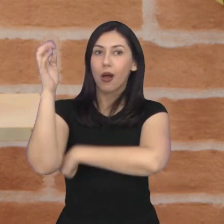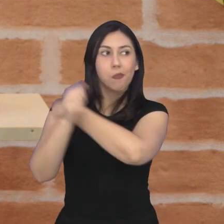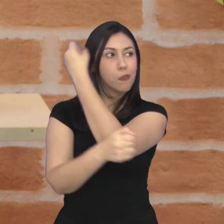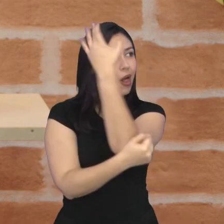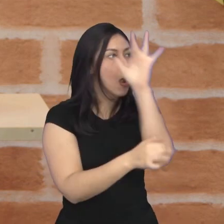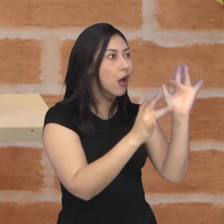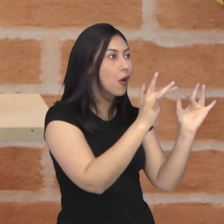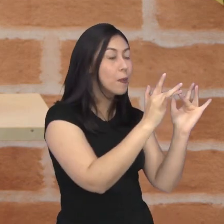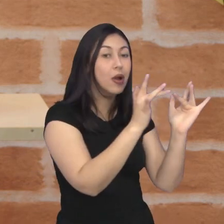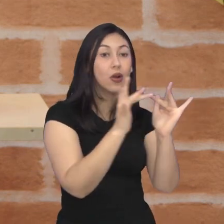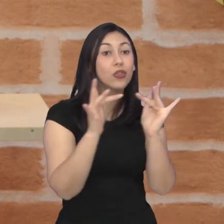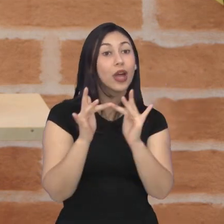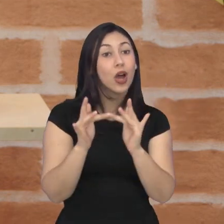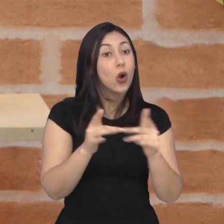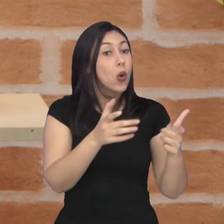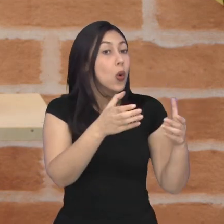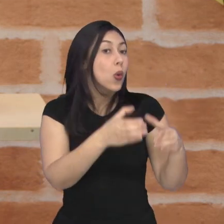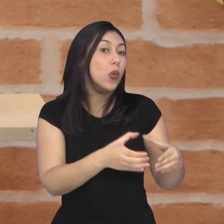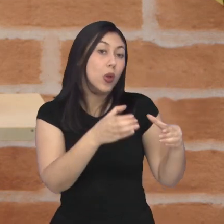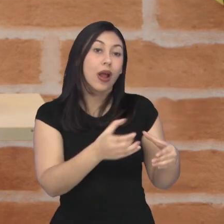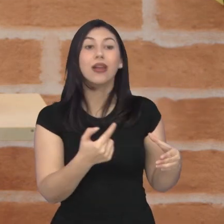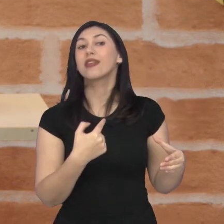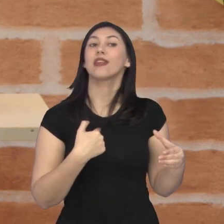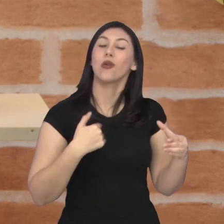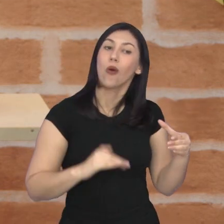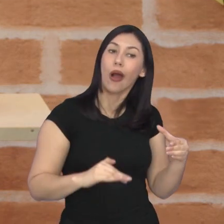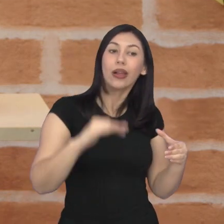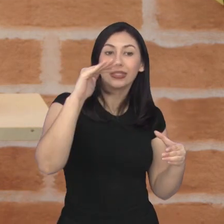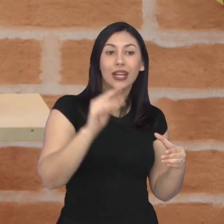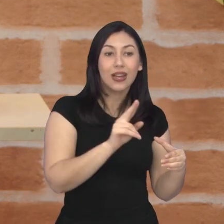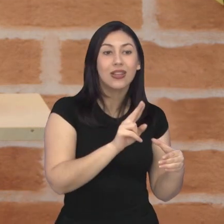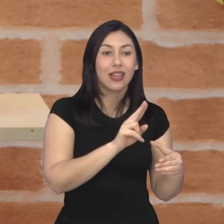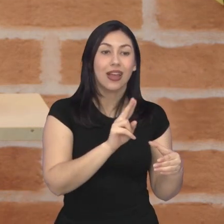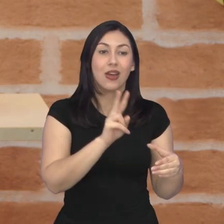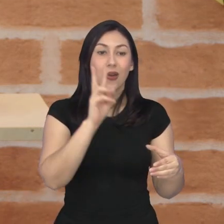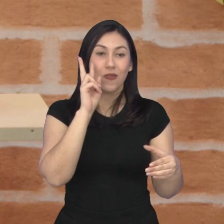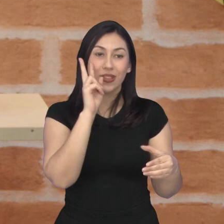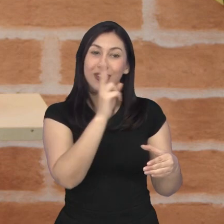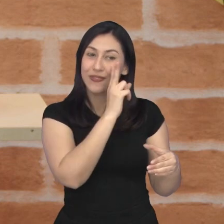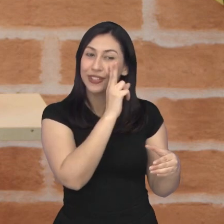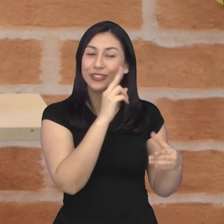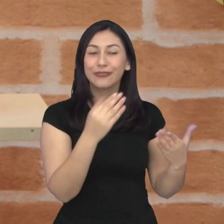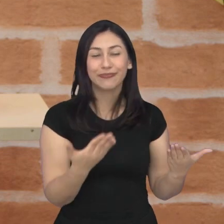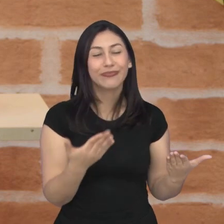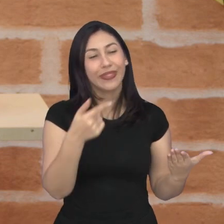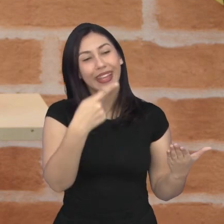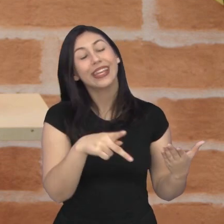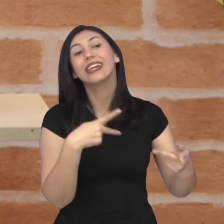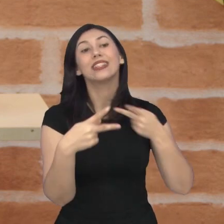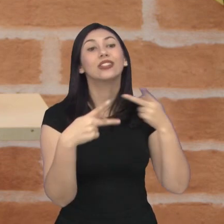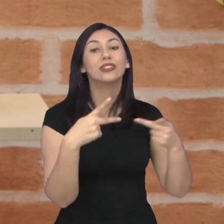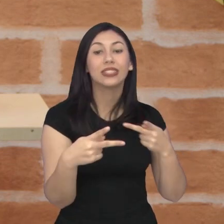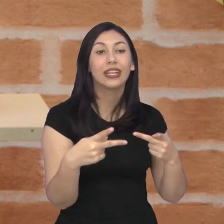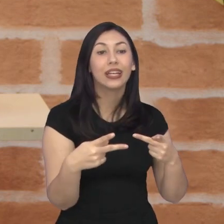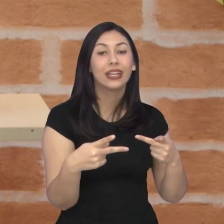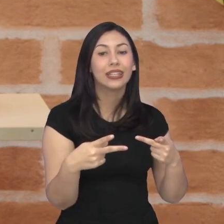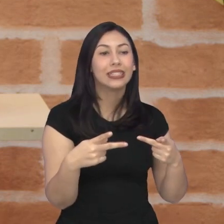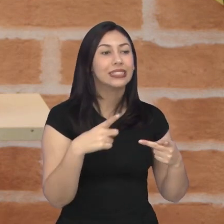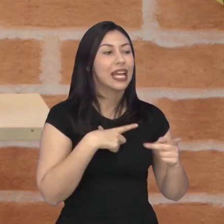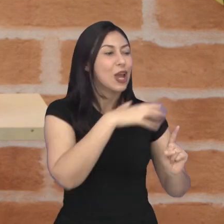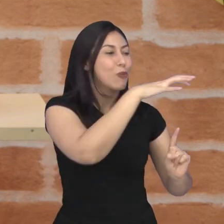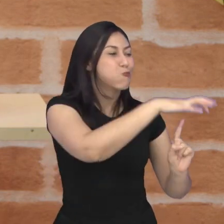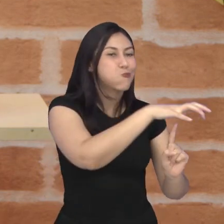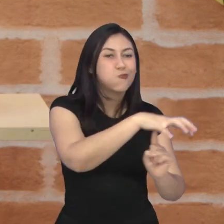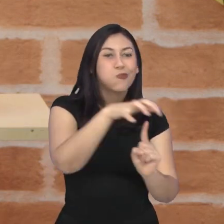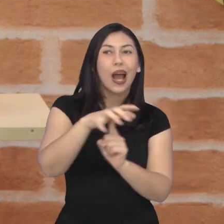desafios, foi o bairro onde eu cresci, né? Que o próprio nome diz é Vista Verde. Né, um bairro Legal. cercado de